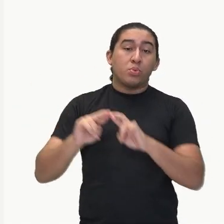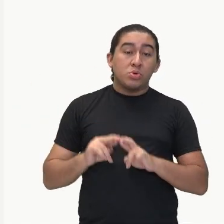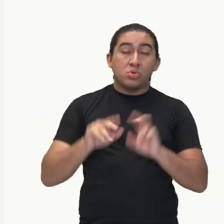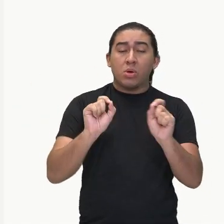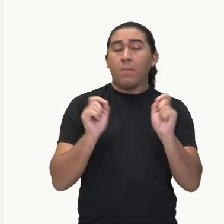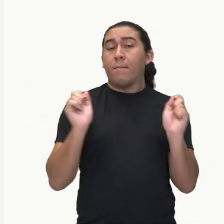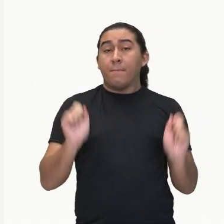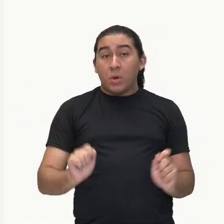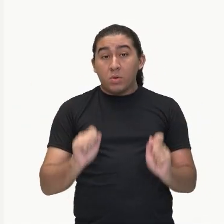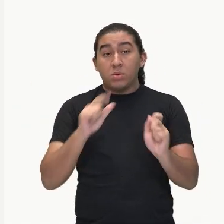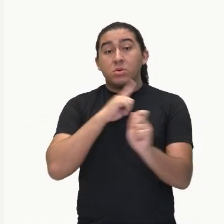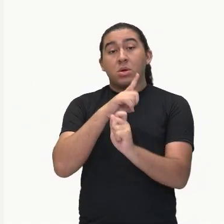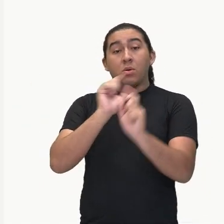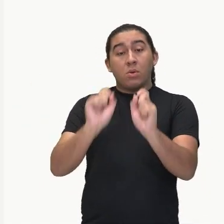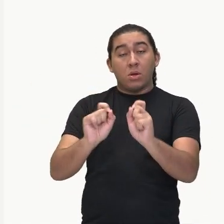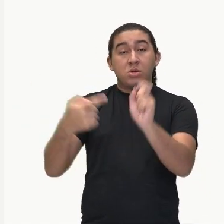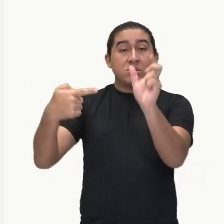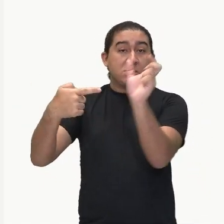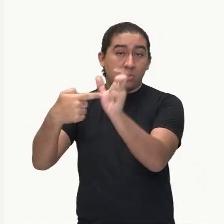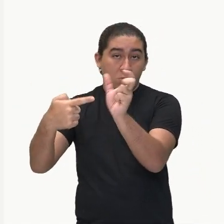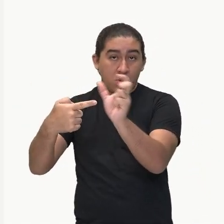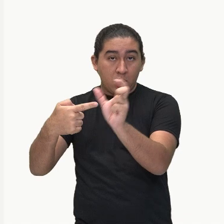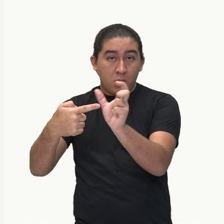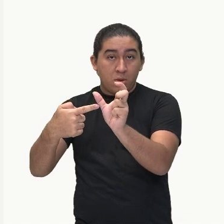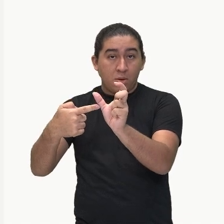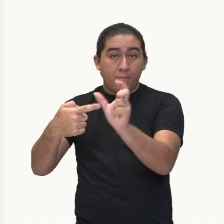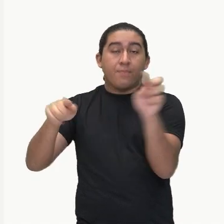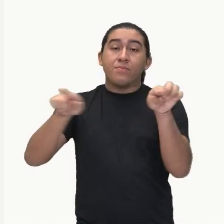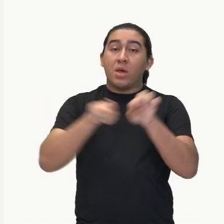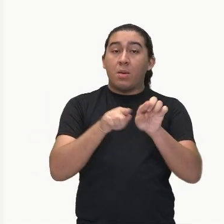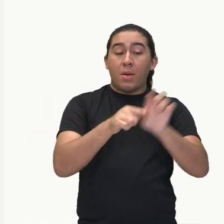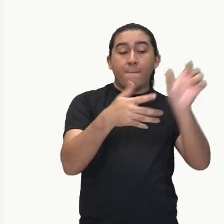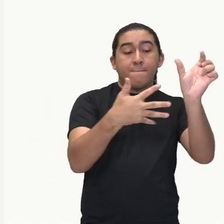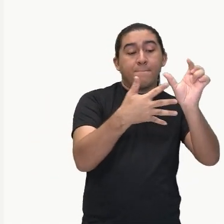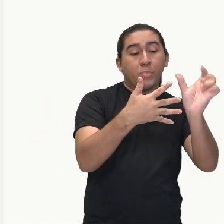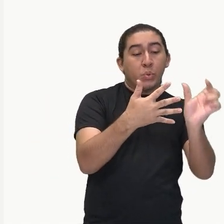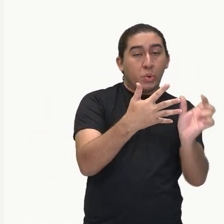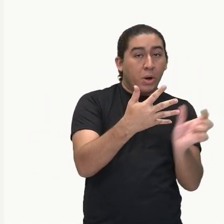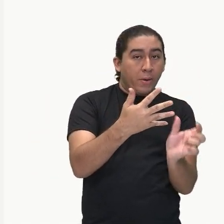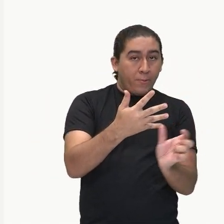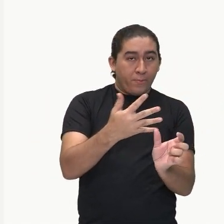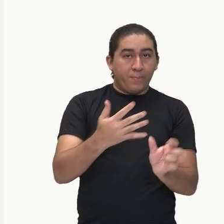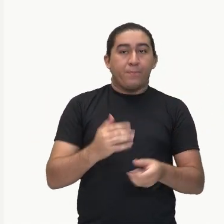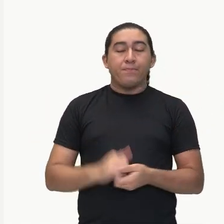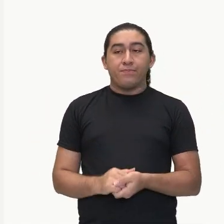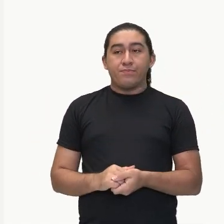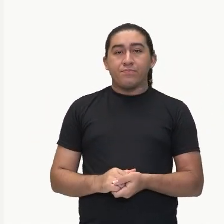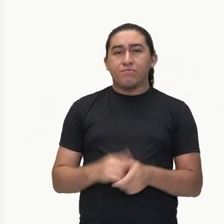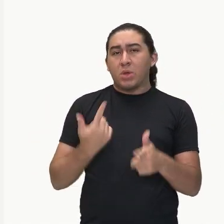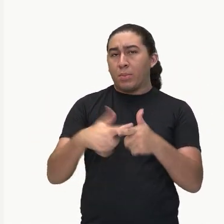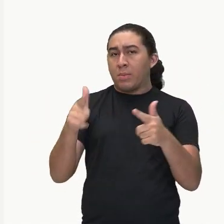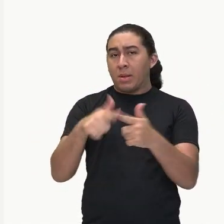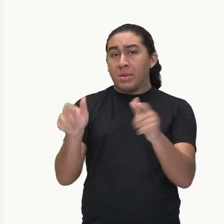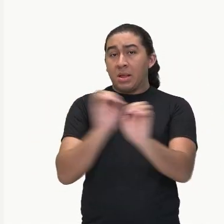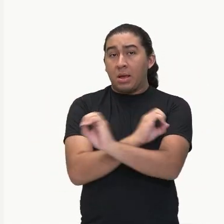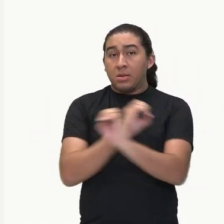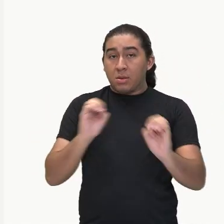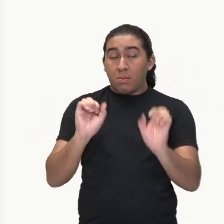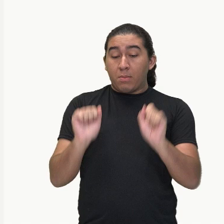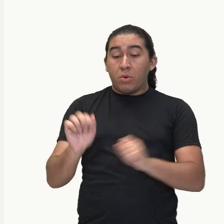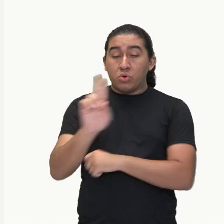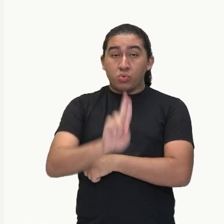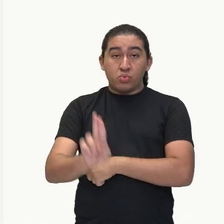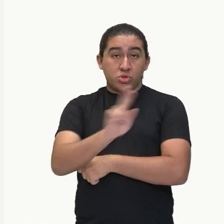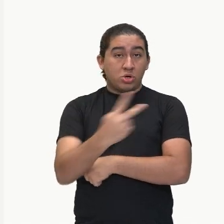pode ser no singular e pode ser no plural. Não tem problema. Pode usar as